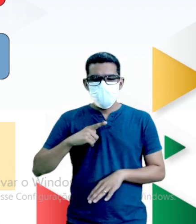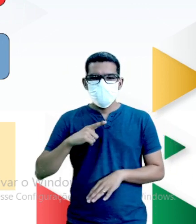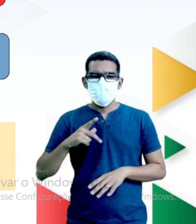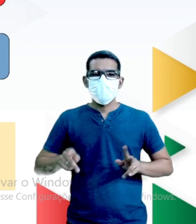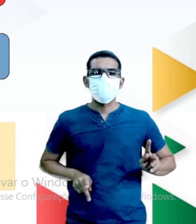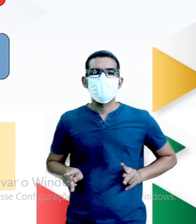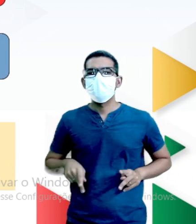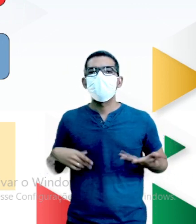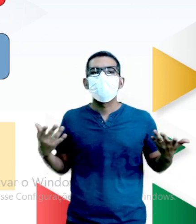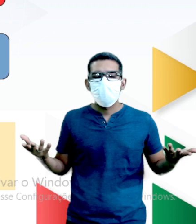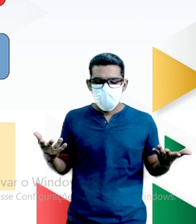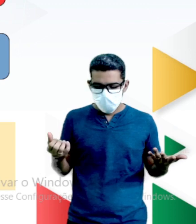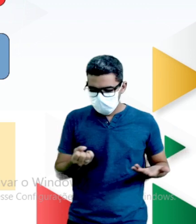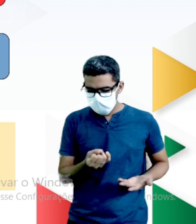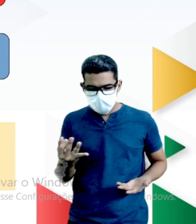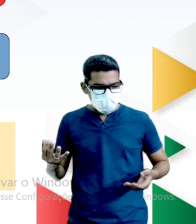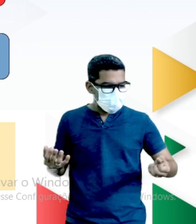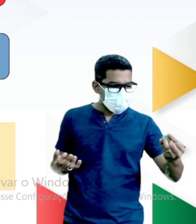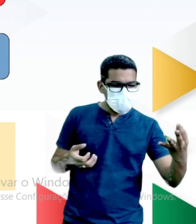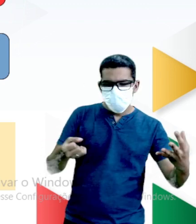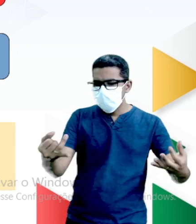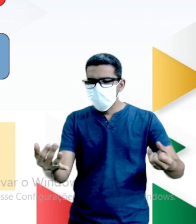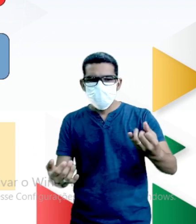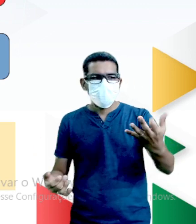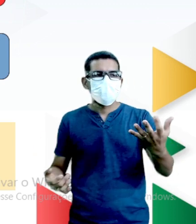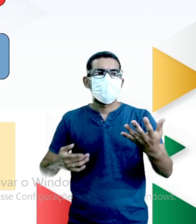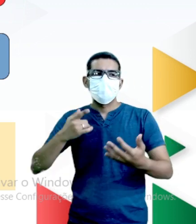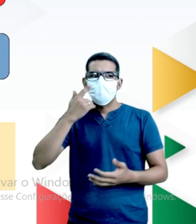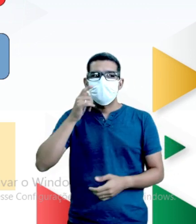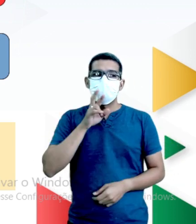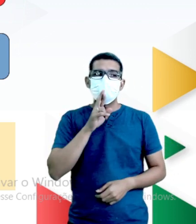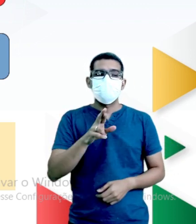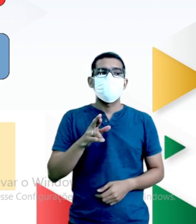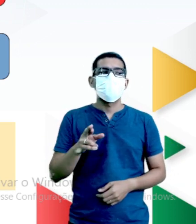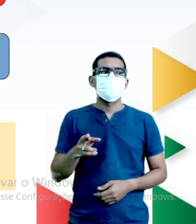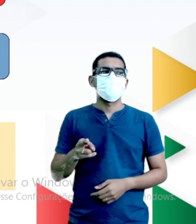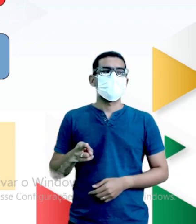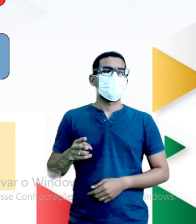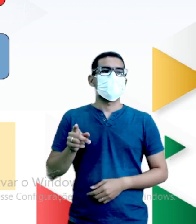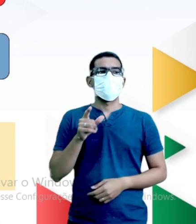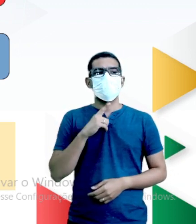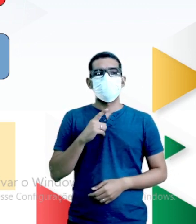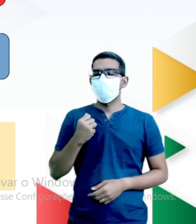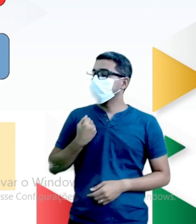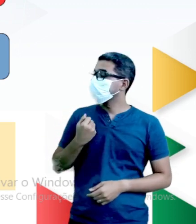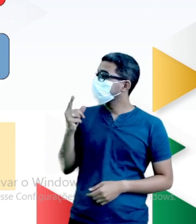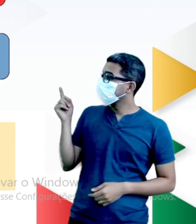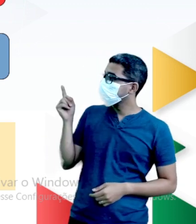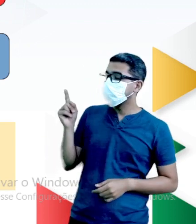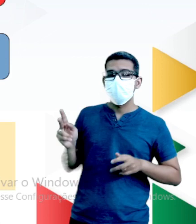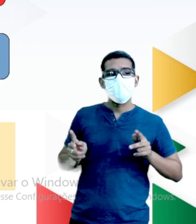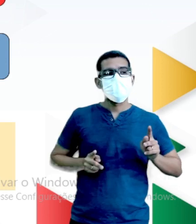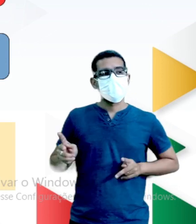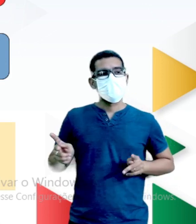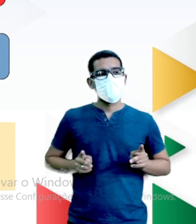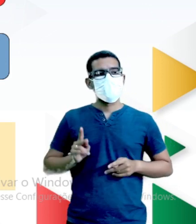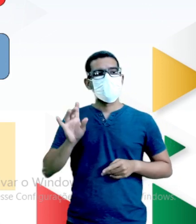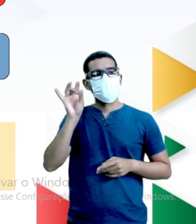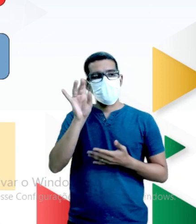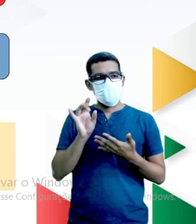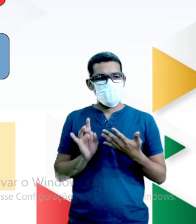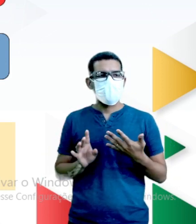e Joana em uma partida. E aí você vai responder quais dos números primos cada